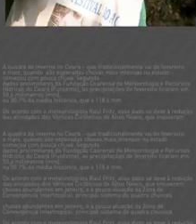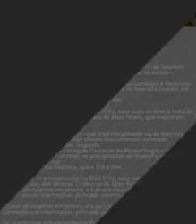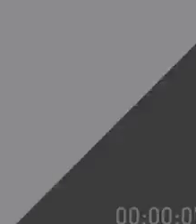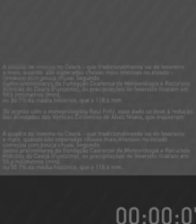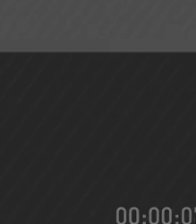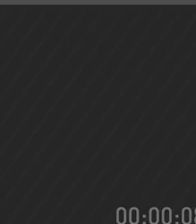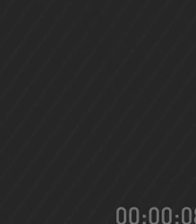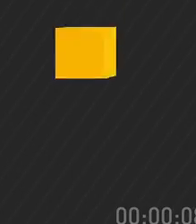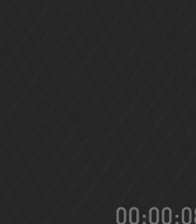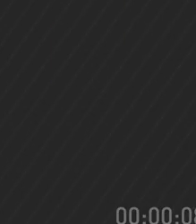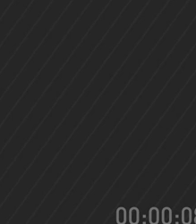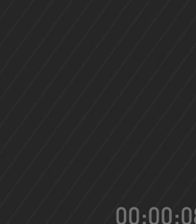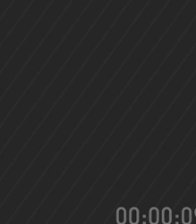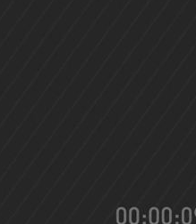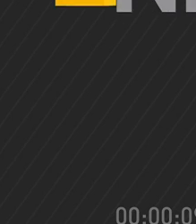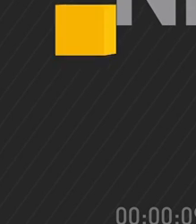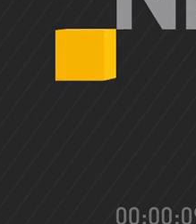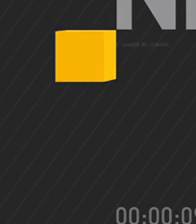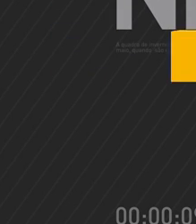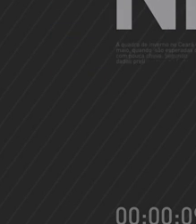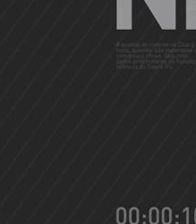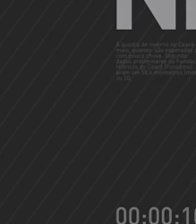Federal i